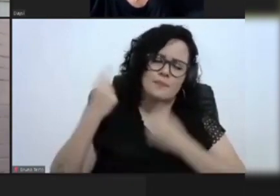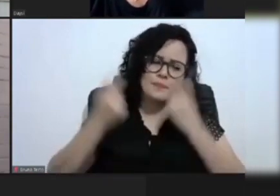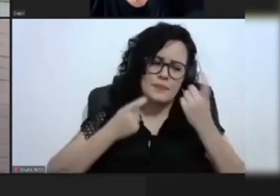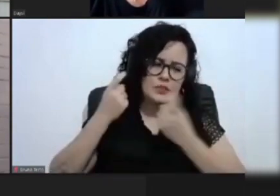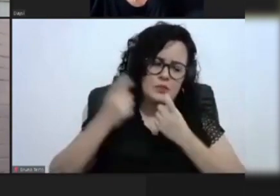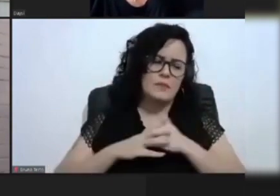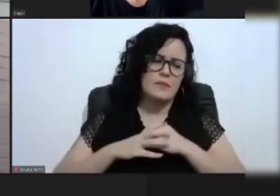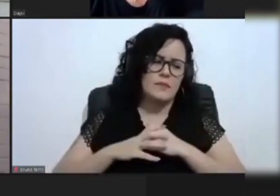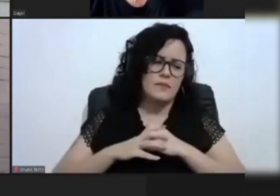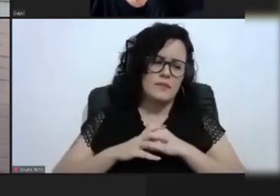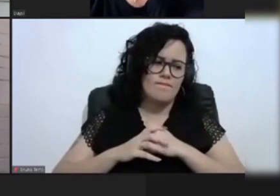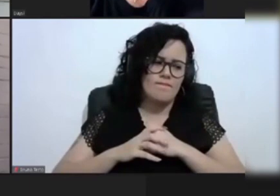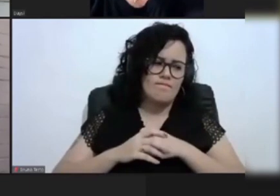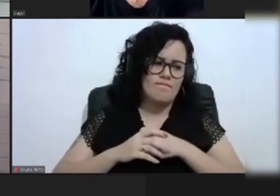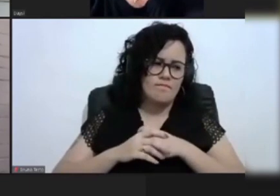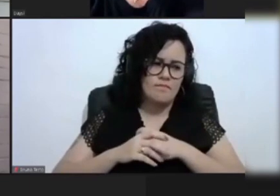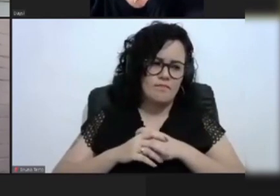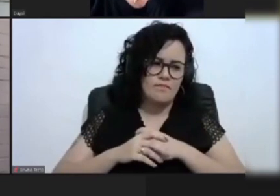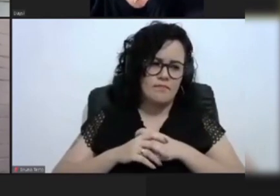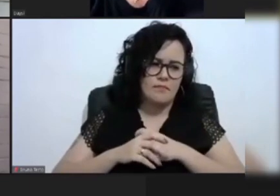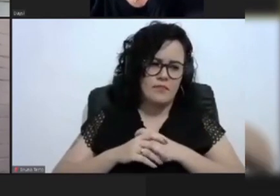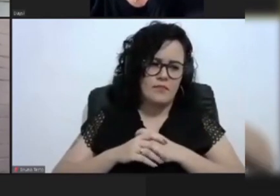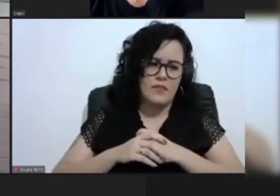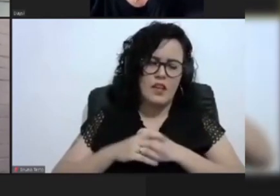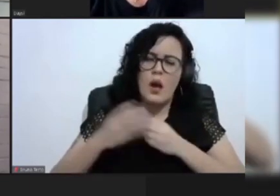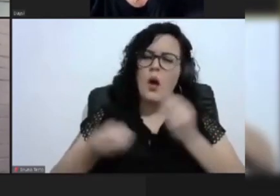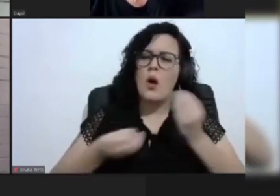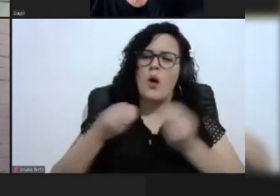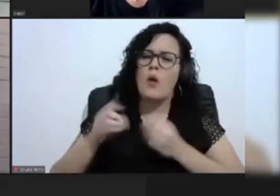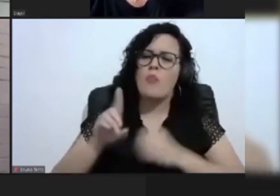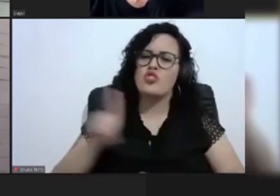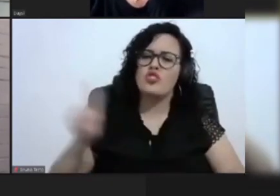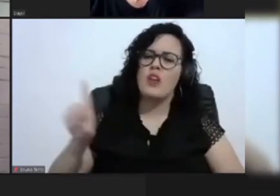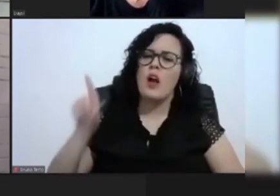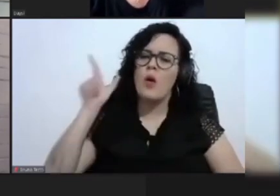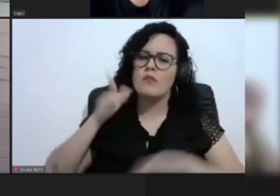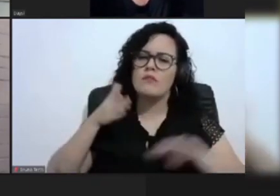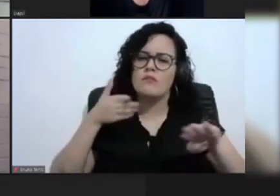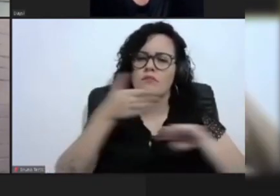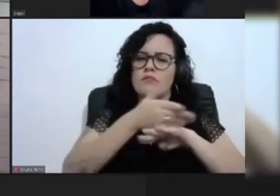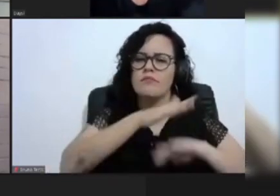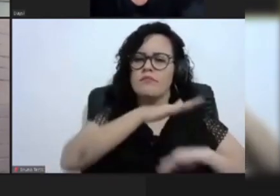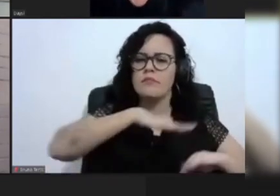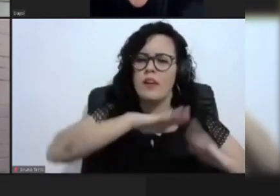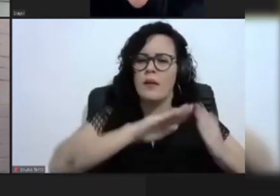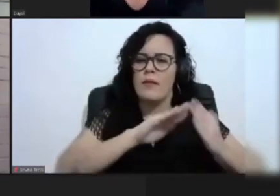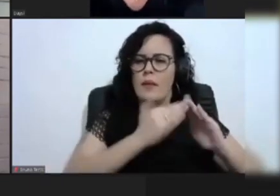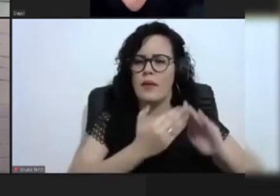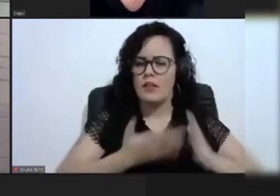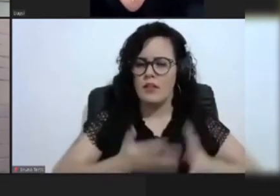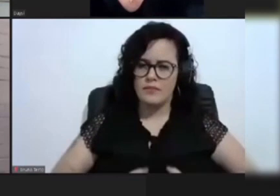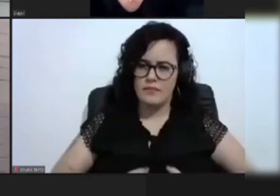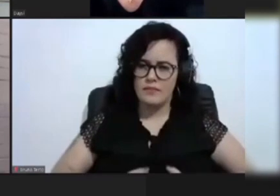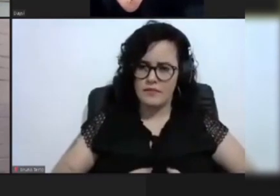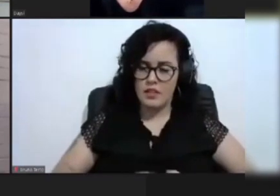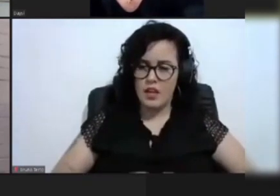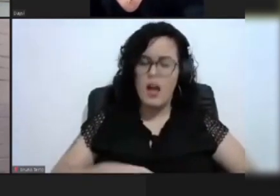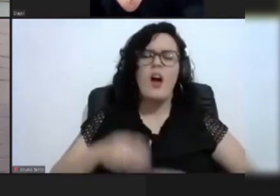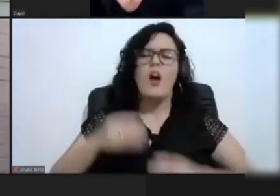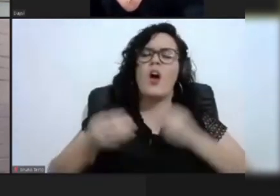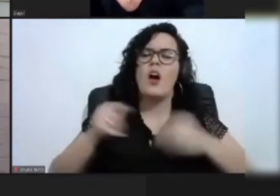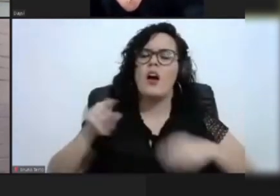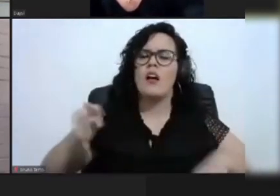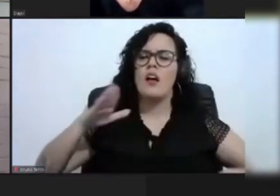se adentrou nos espaços de periferia, né, e de como o discurso bolsonarista